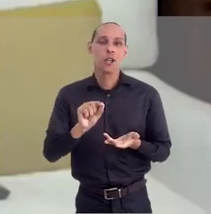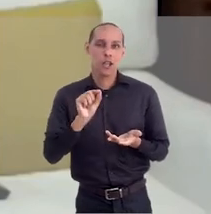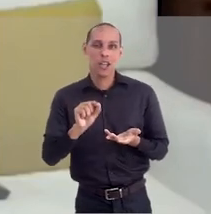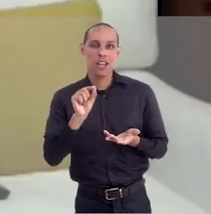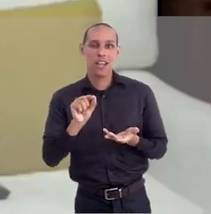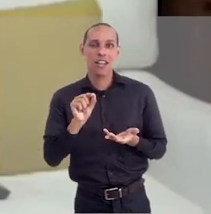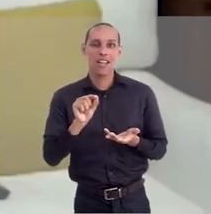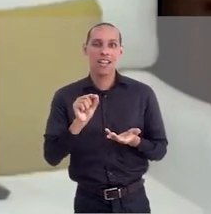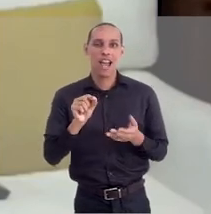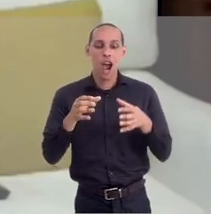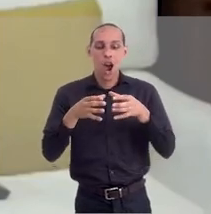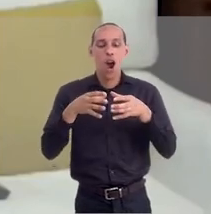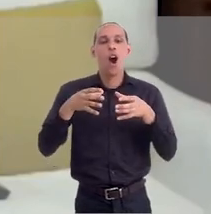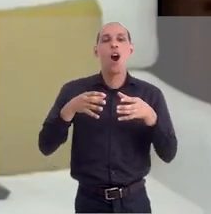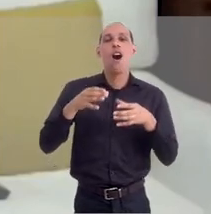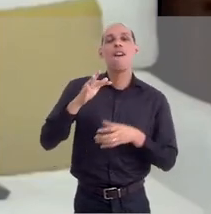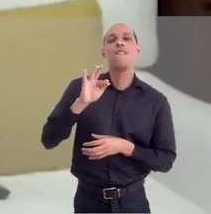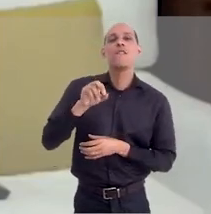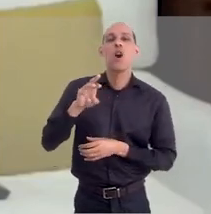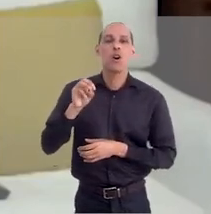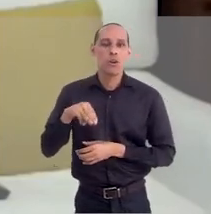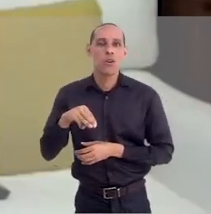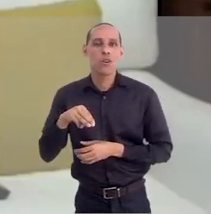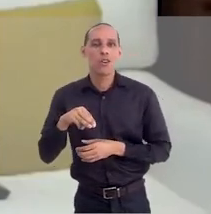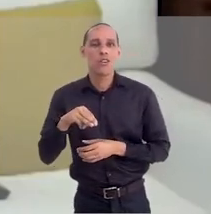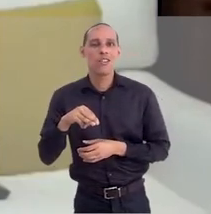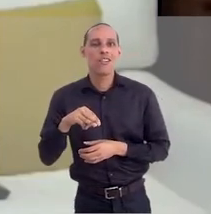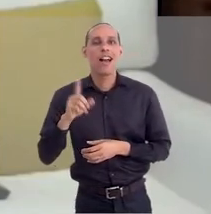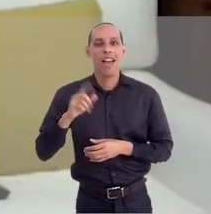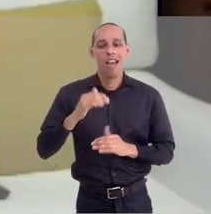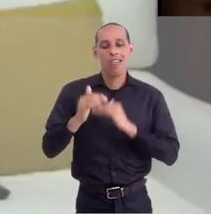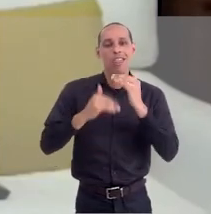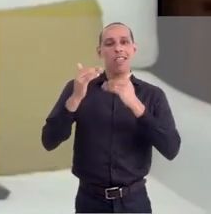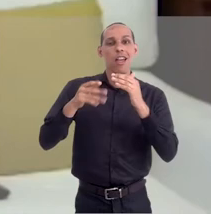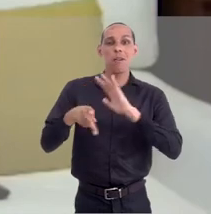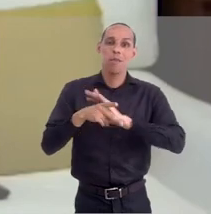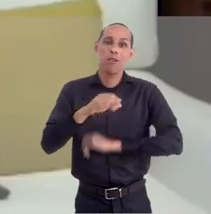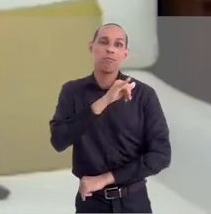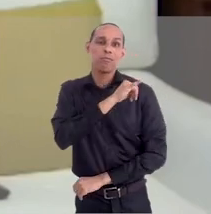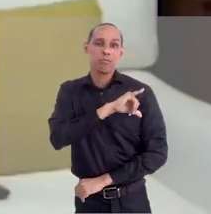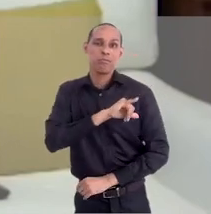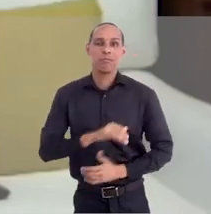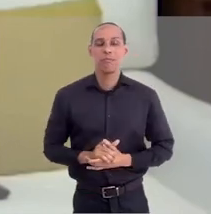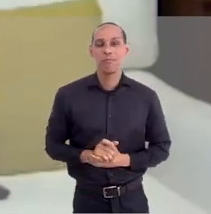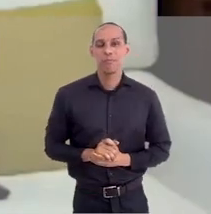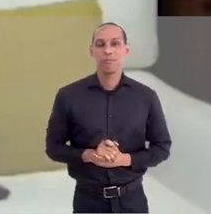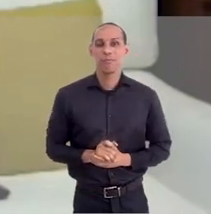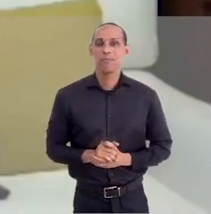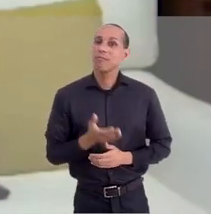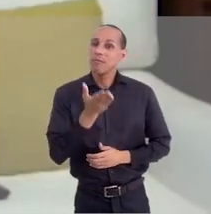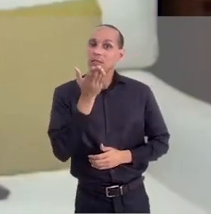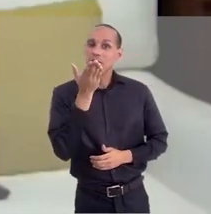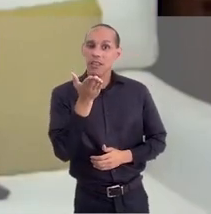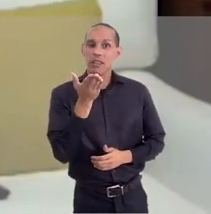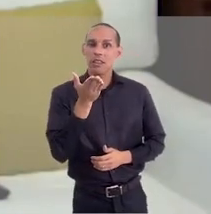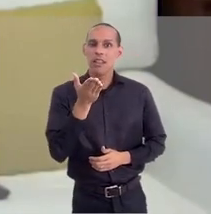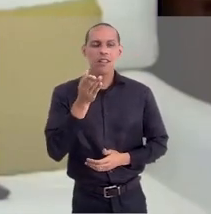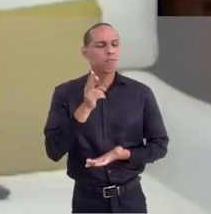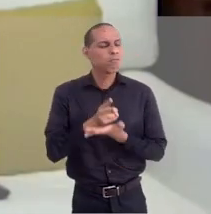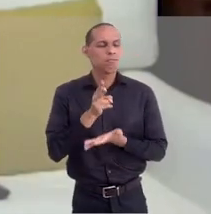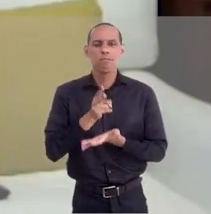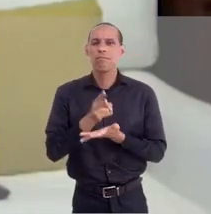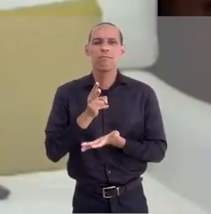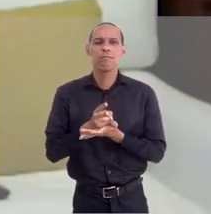O exemplo do fórum, né? Do seu Fórum de Desenvolvimento do Estado do Rio de Janeiro. Eu acho que você